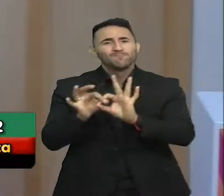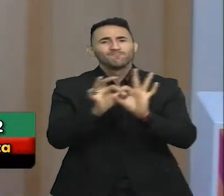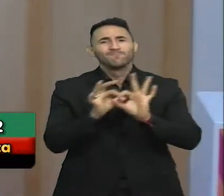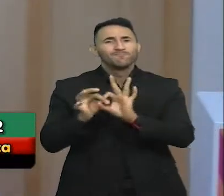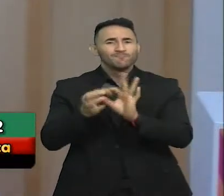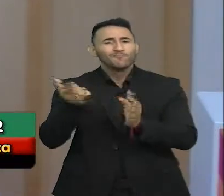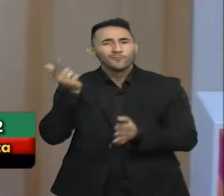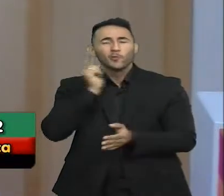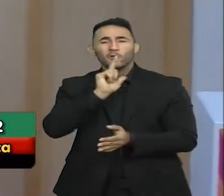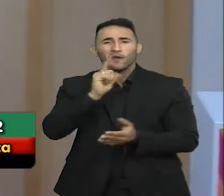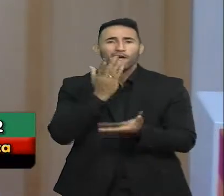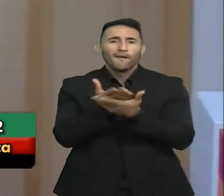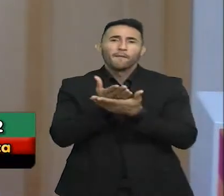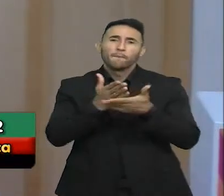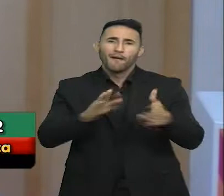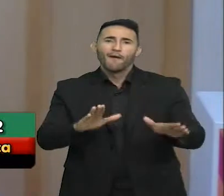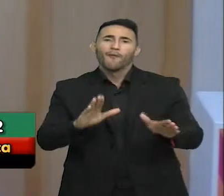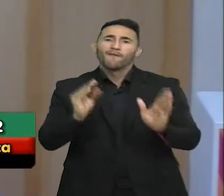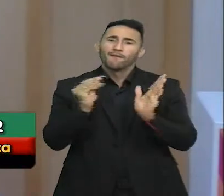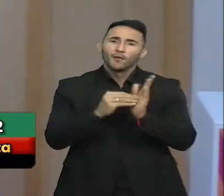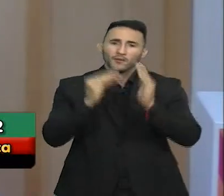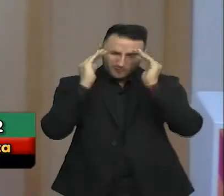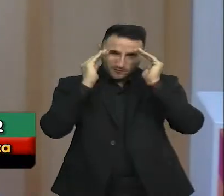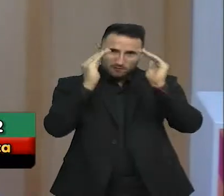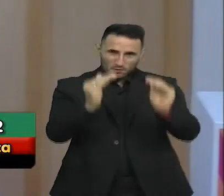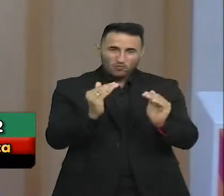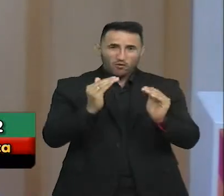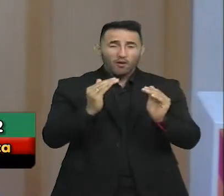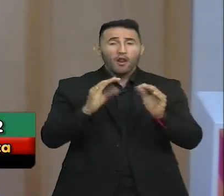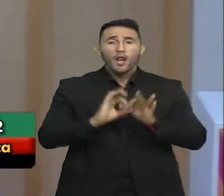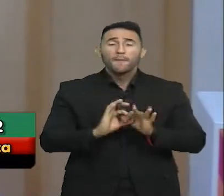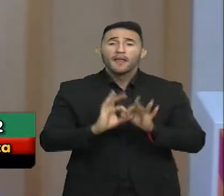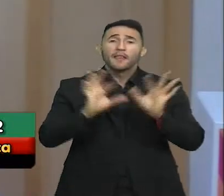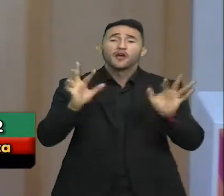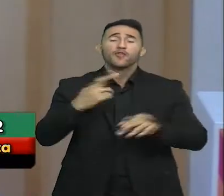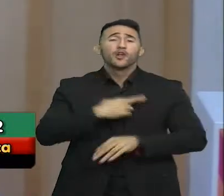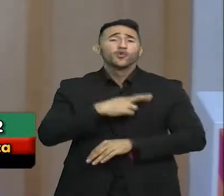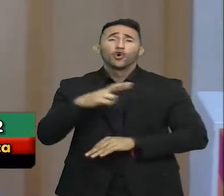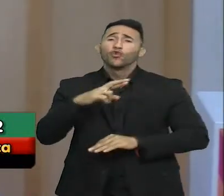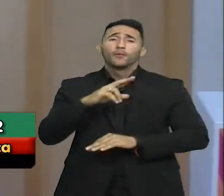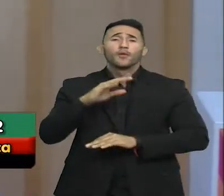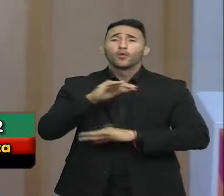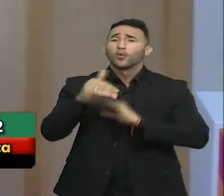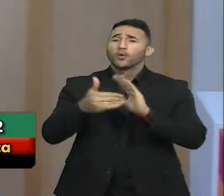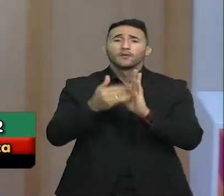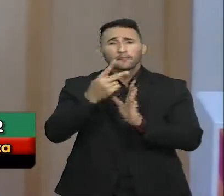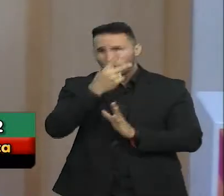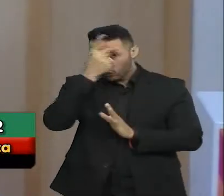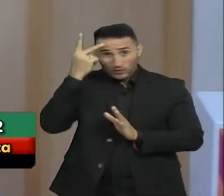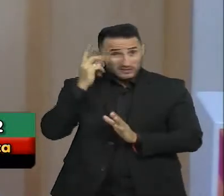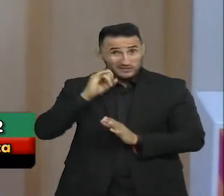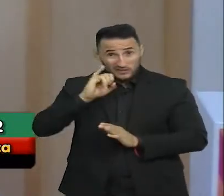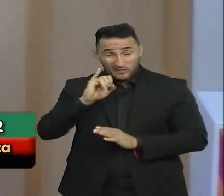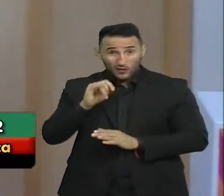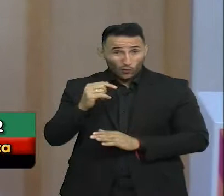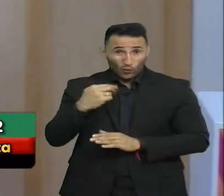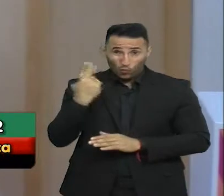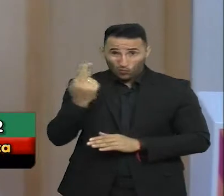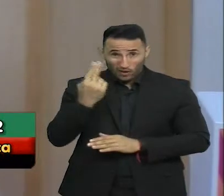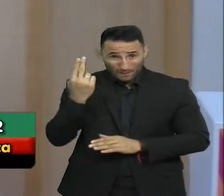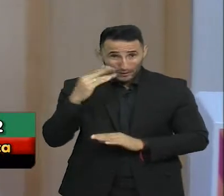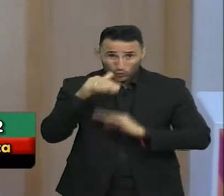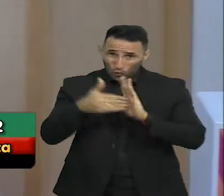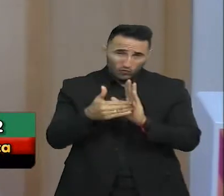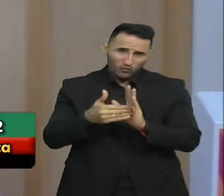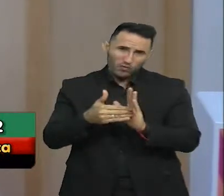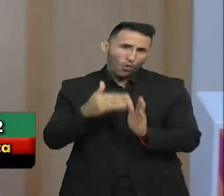combater esta intolerância. Liberdade religiosa para todos. Se não for para todos, não